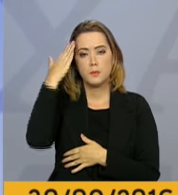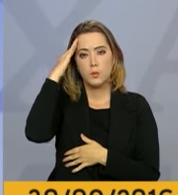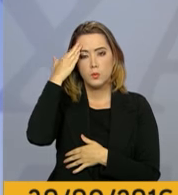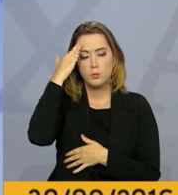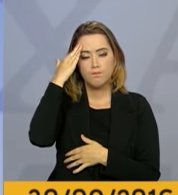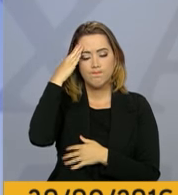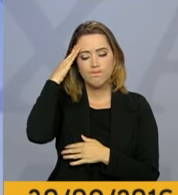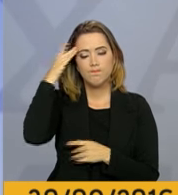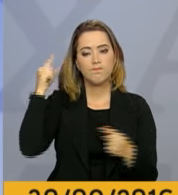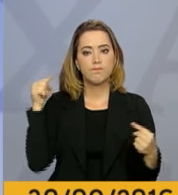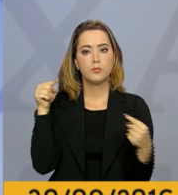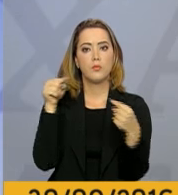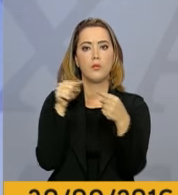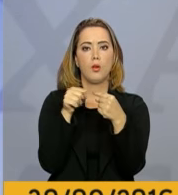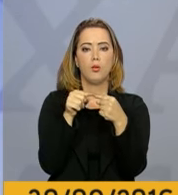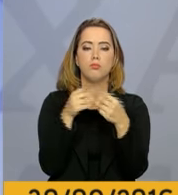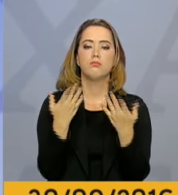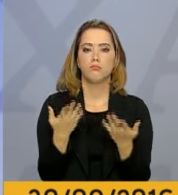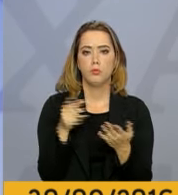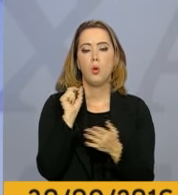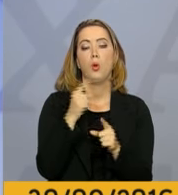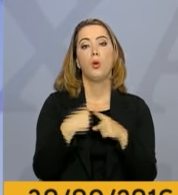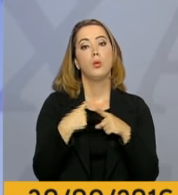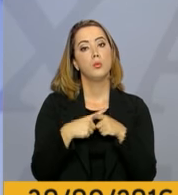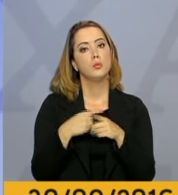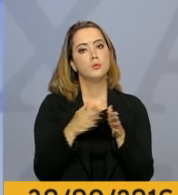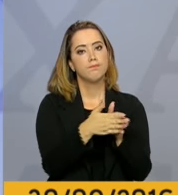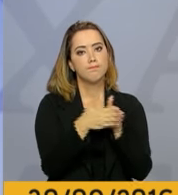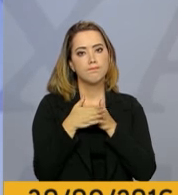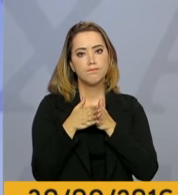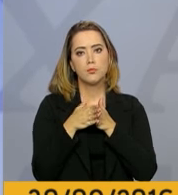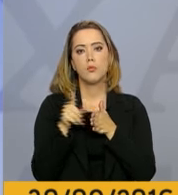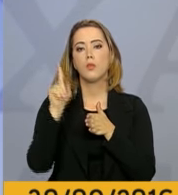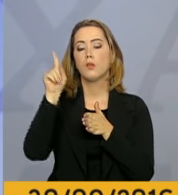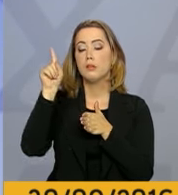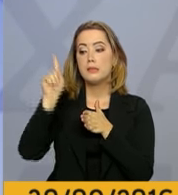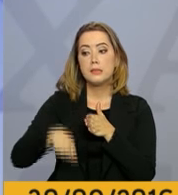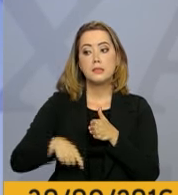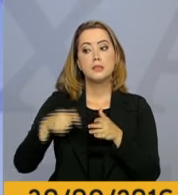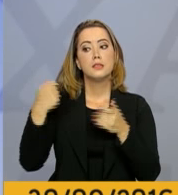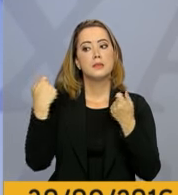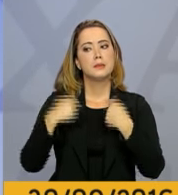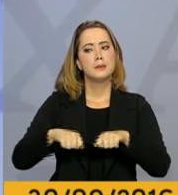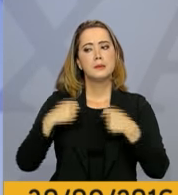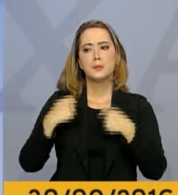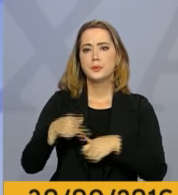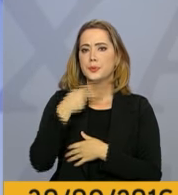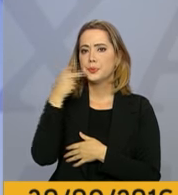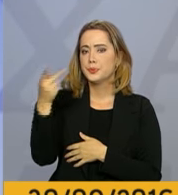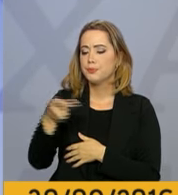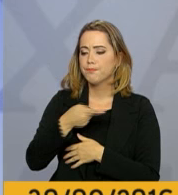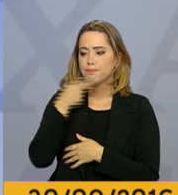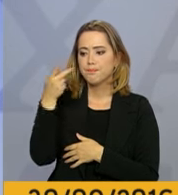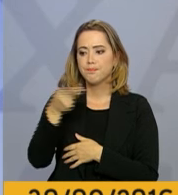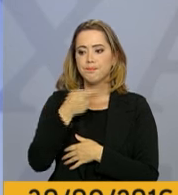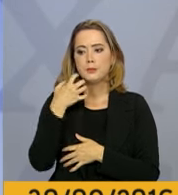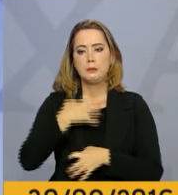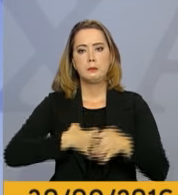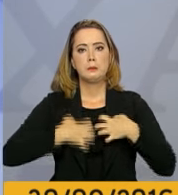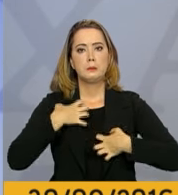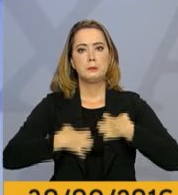isso, peço licença, é inevitável ter de aborrecê-los com alguns